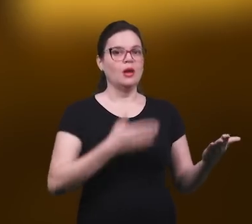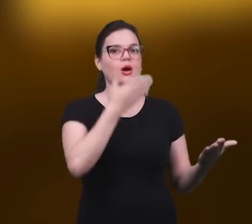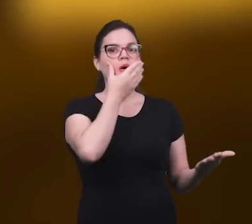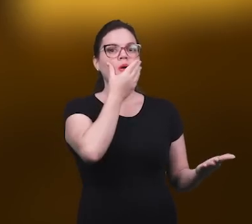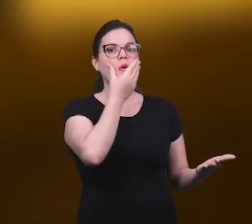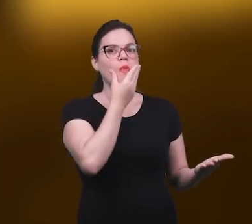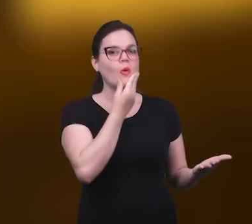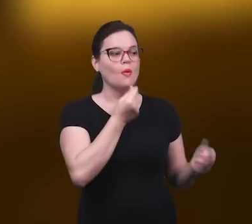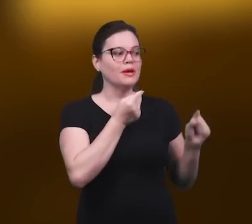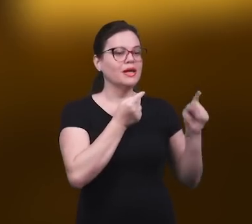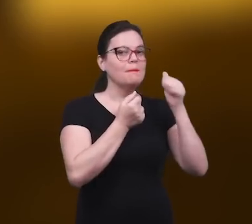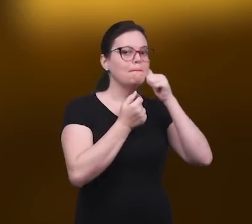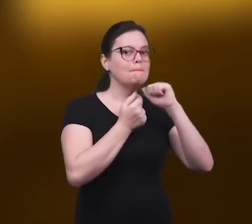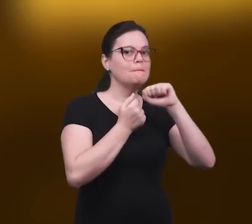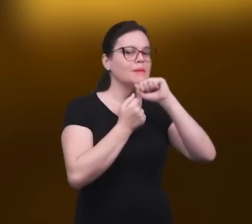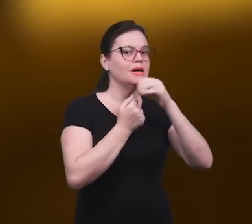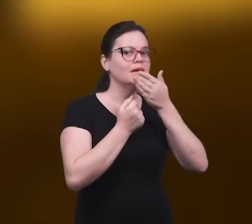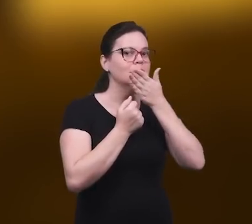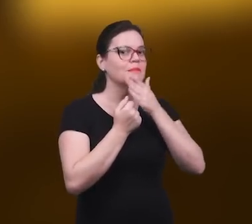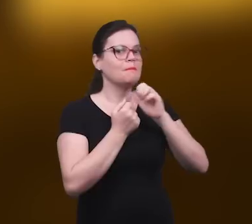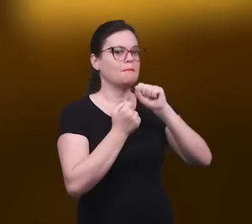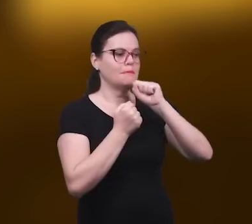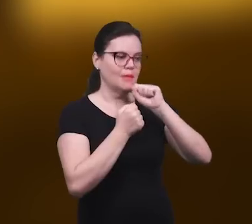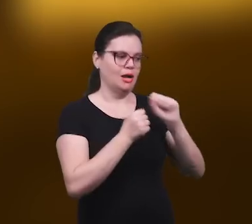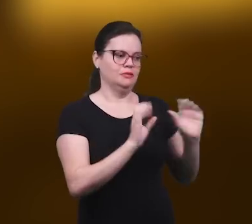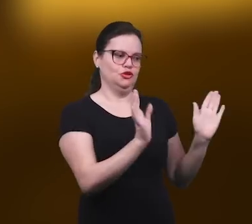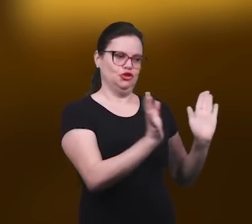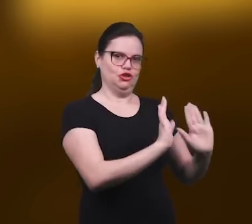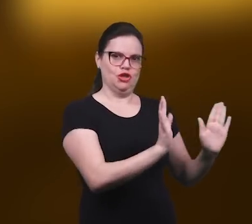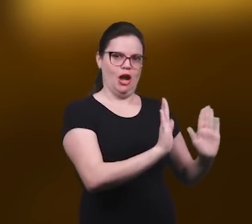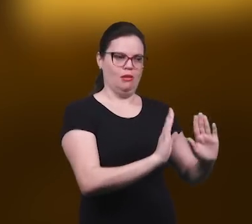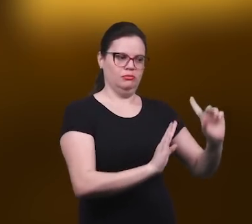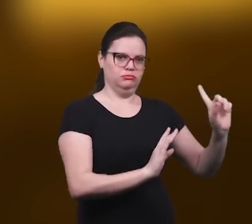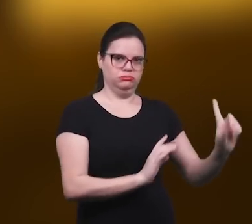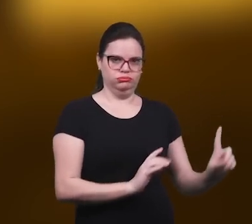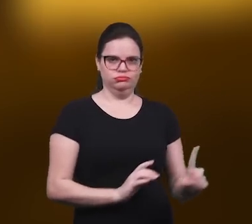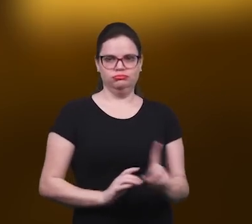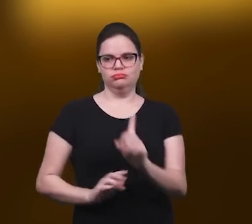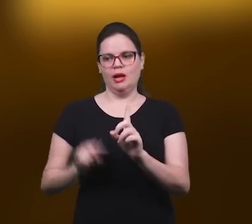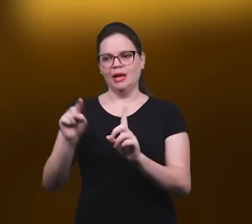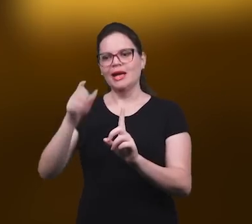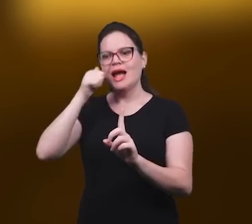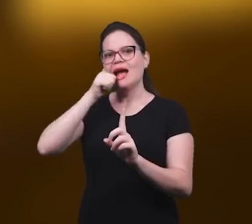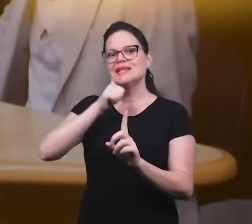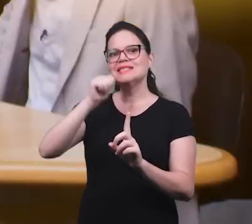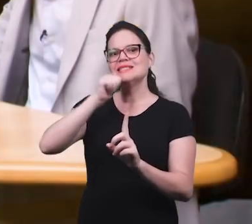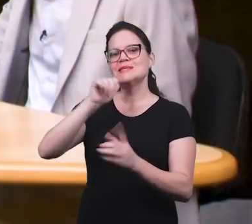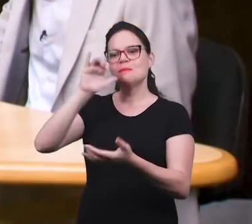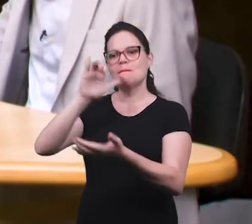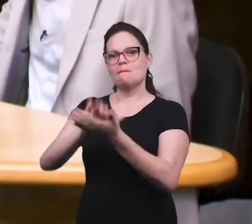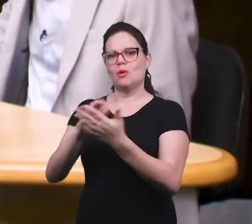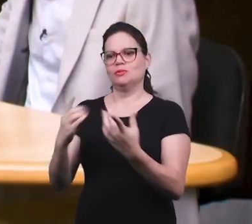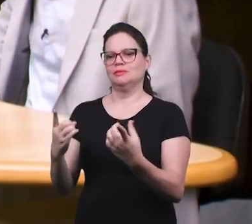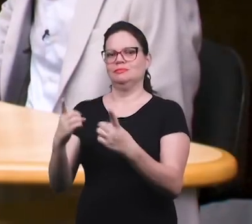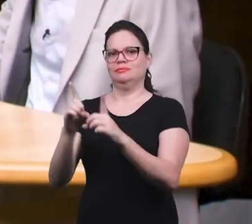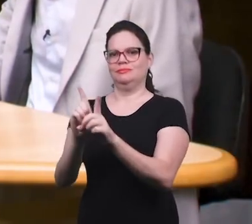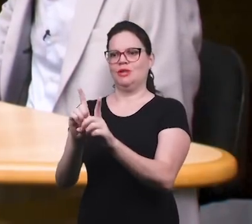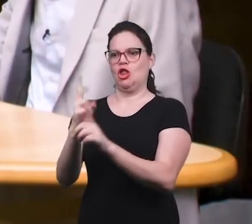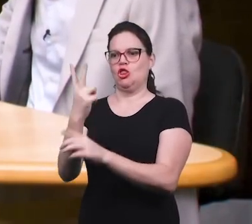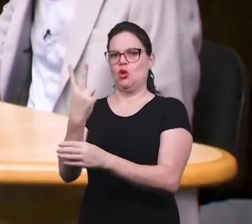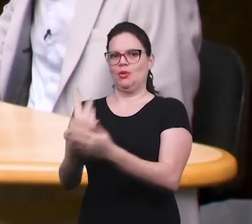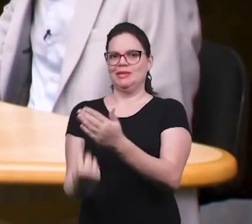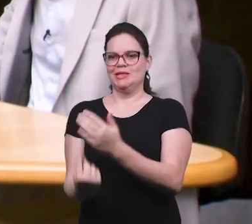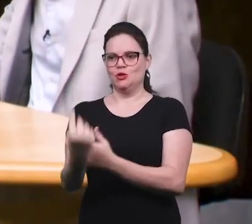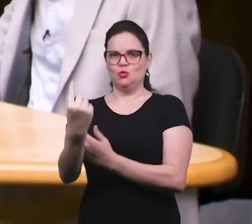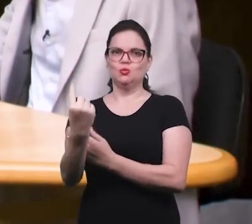sua mãe, e se unirá à sua mulher, e serão dois numa carne. Olha, o